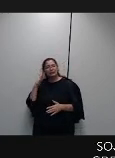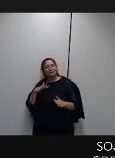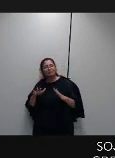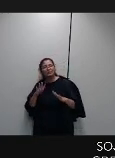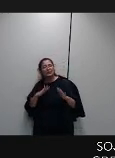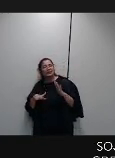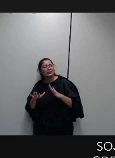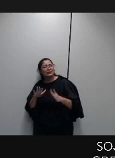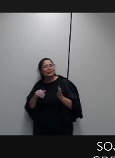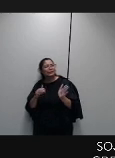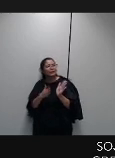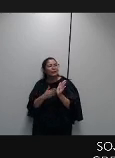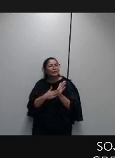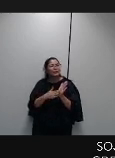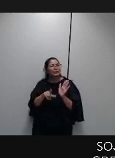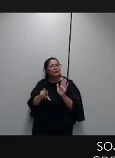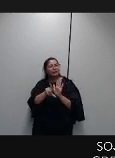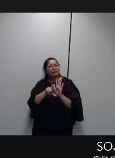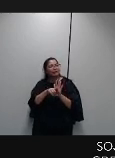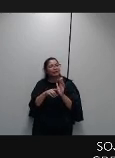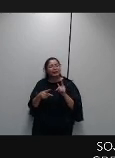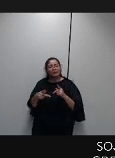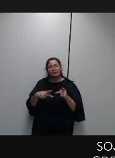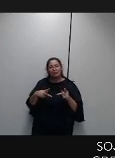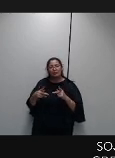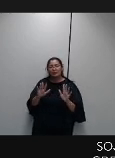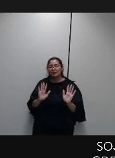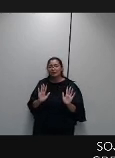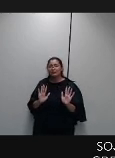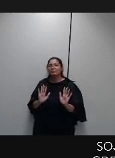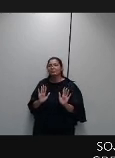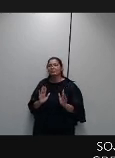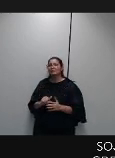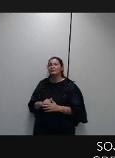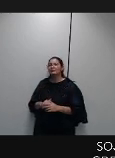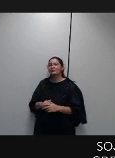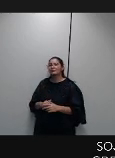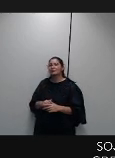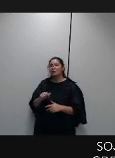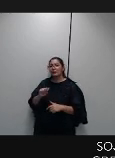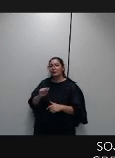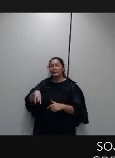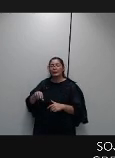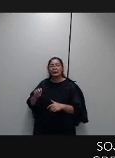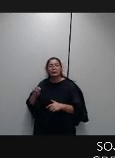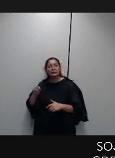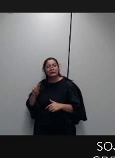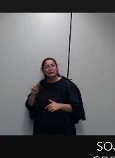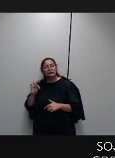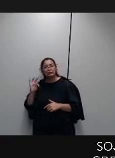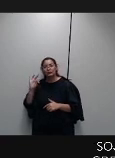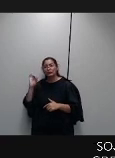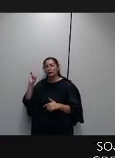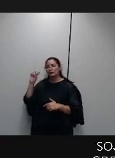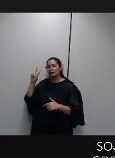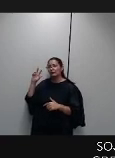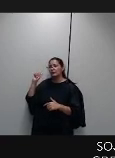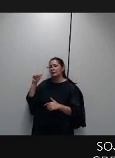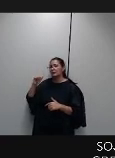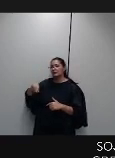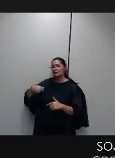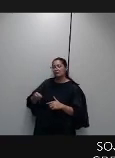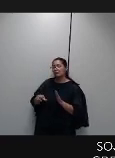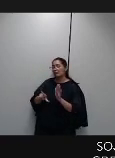na própria lei complementar enfim mas foram aprovados os atos normativos Com certeza foi átomos funcional